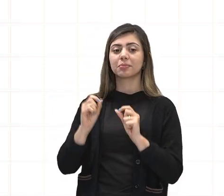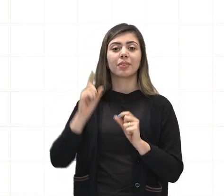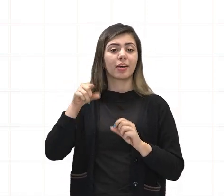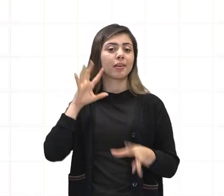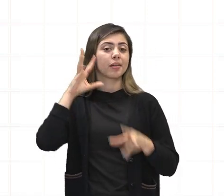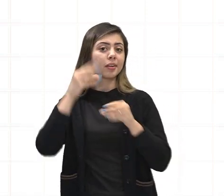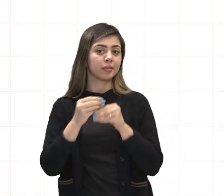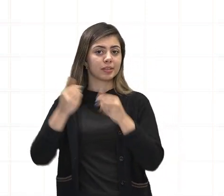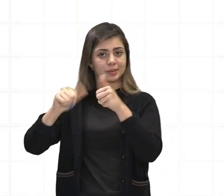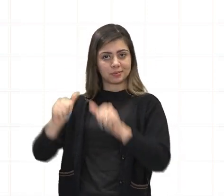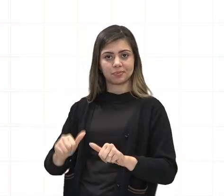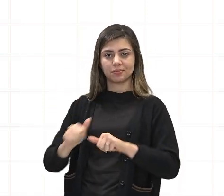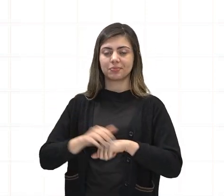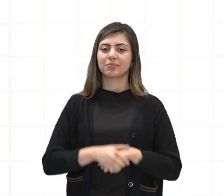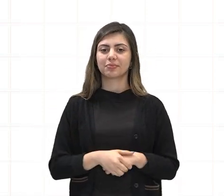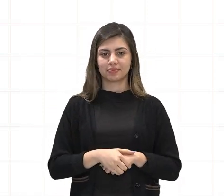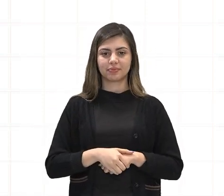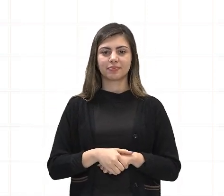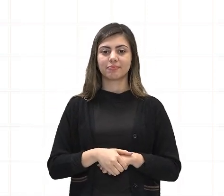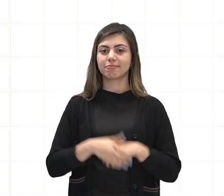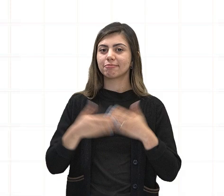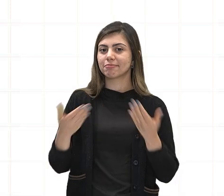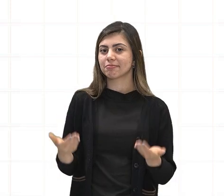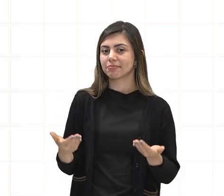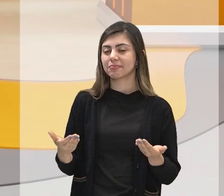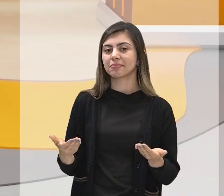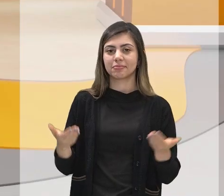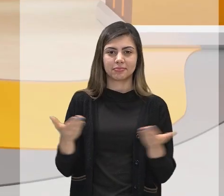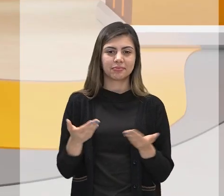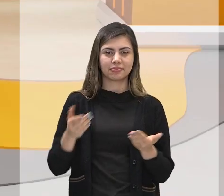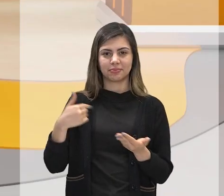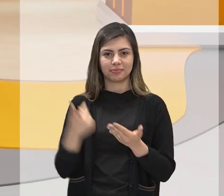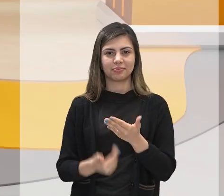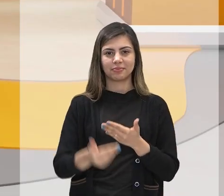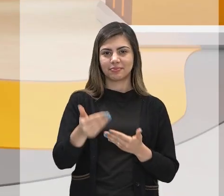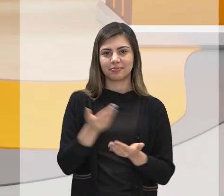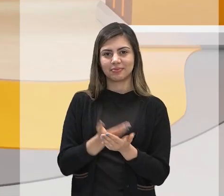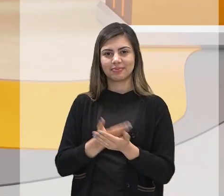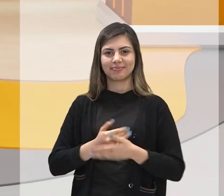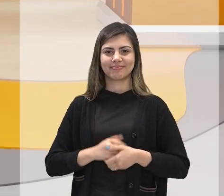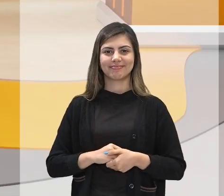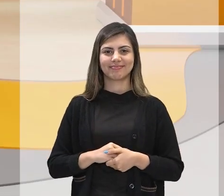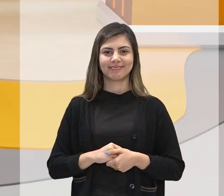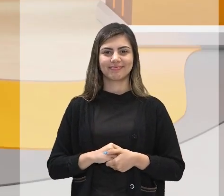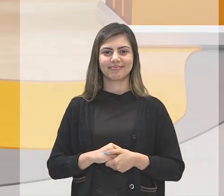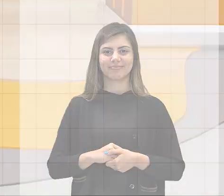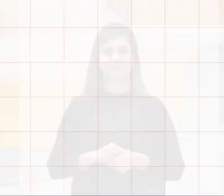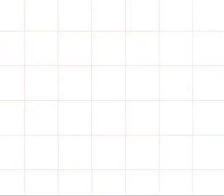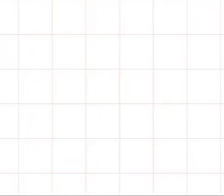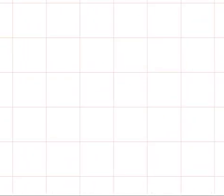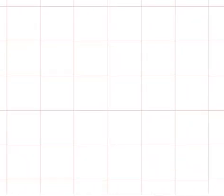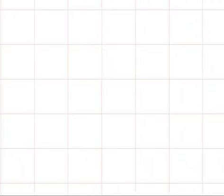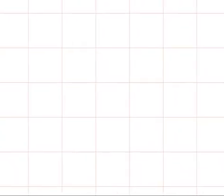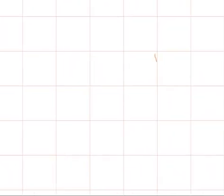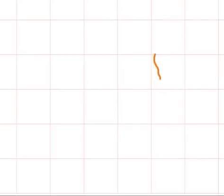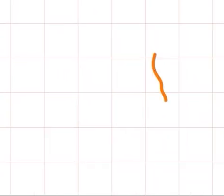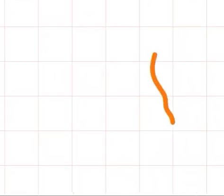revisão e avaliação. Então, sem muita demora, vamos iniciar nossa aula.